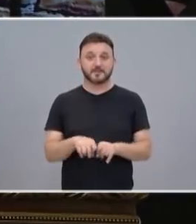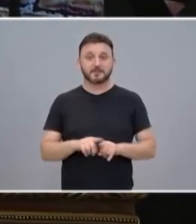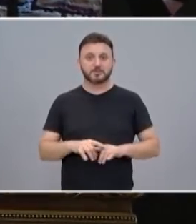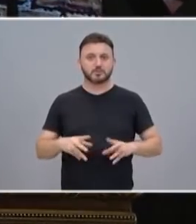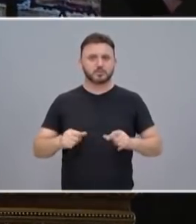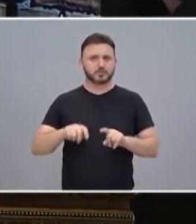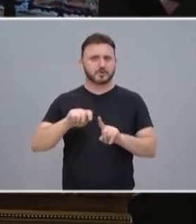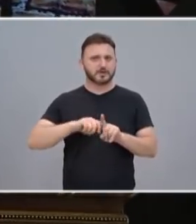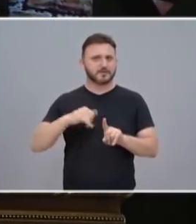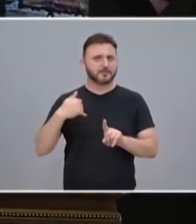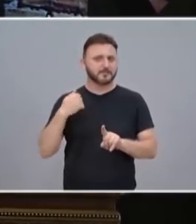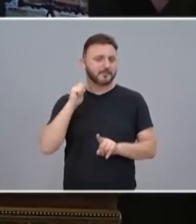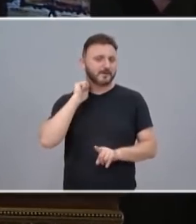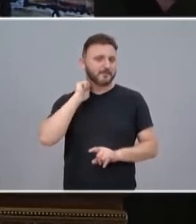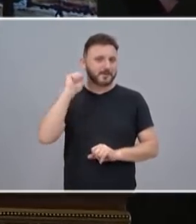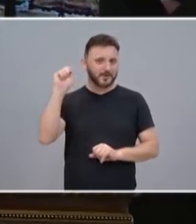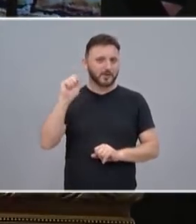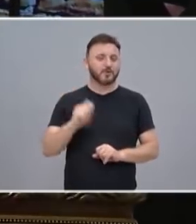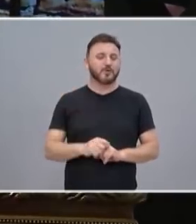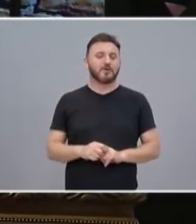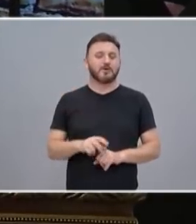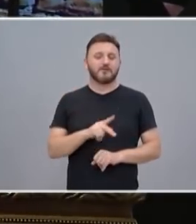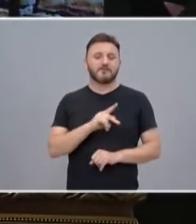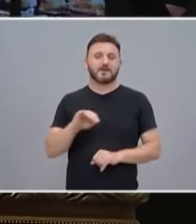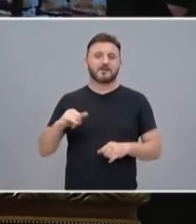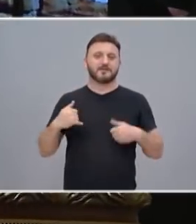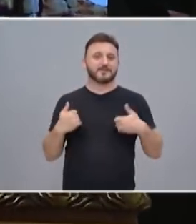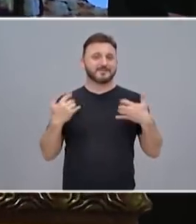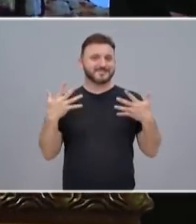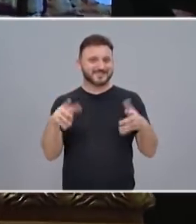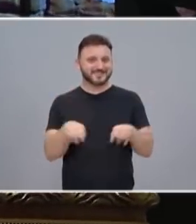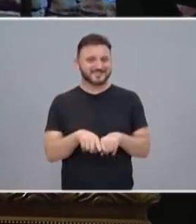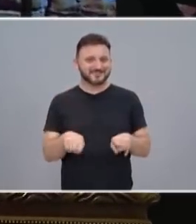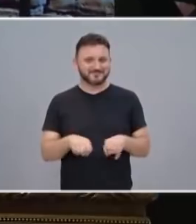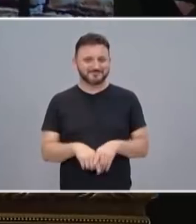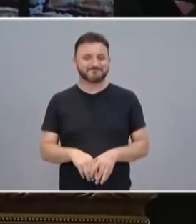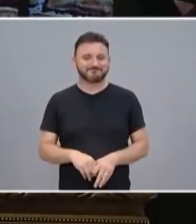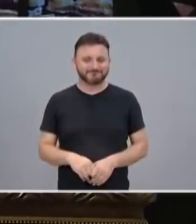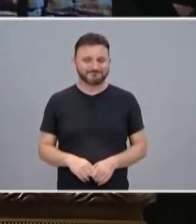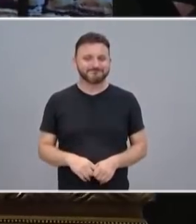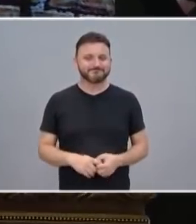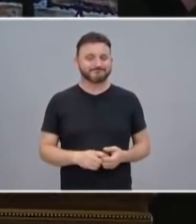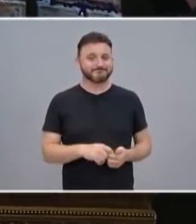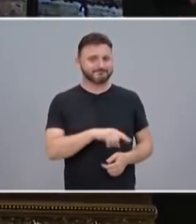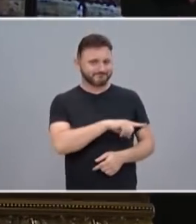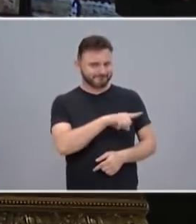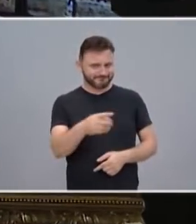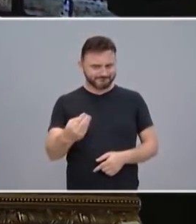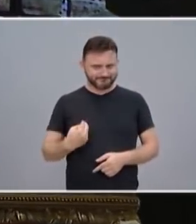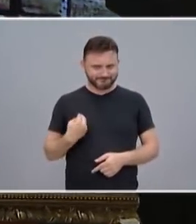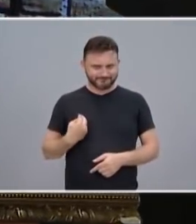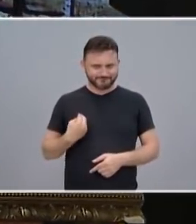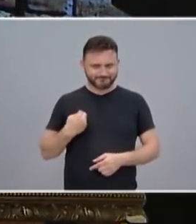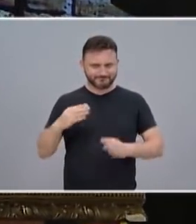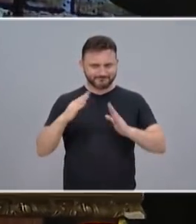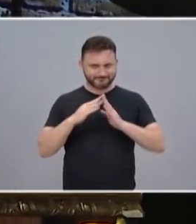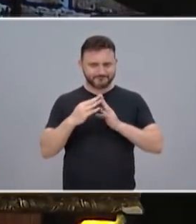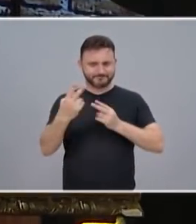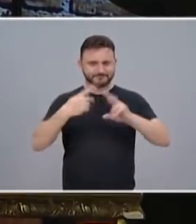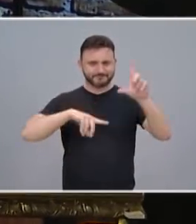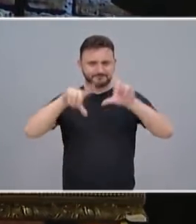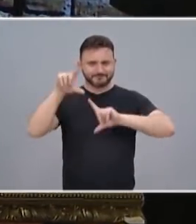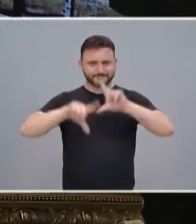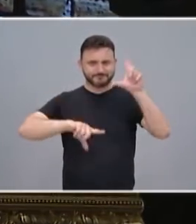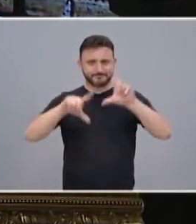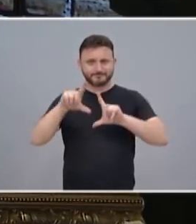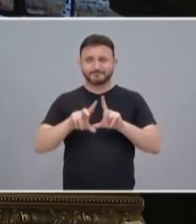compreende esta oração. Deus sabe do clamor. Você que está na sua casa, está nos acompanhando hoje, coloca aqui diante de